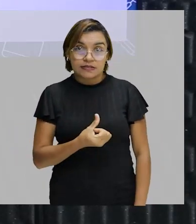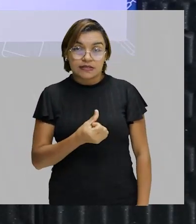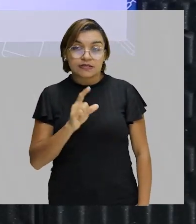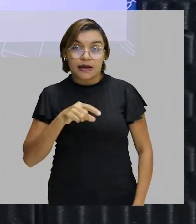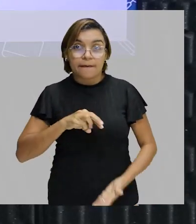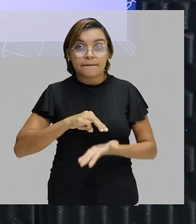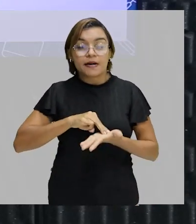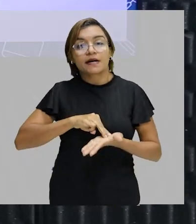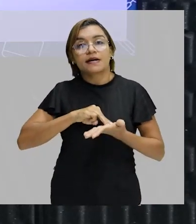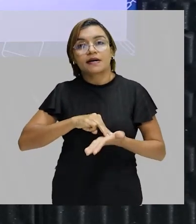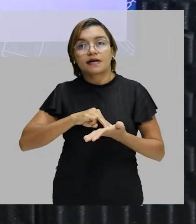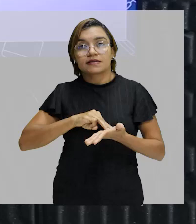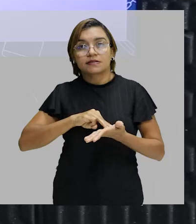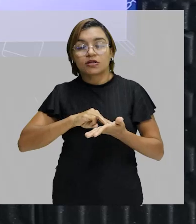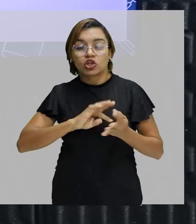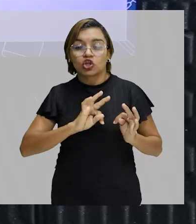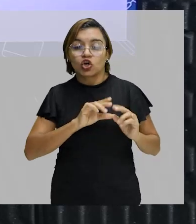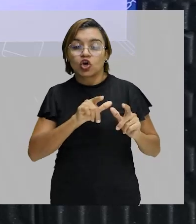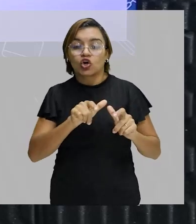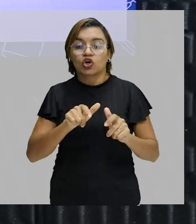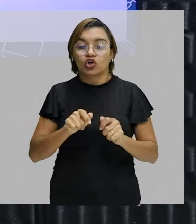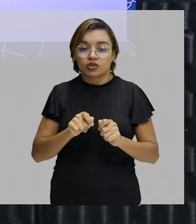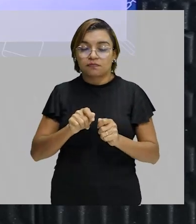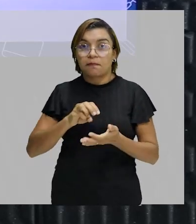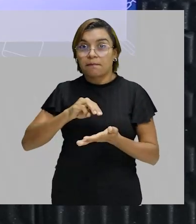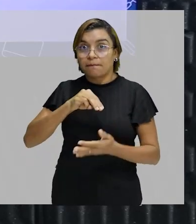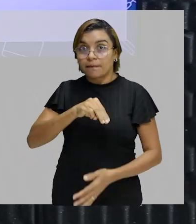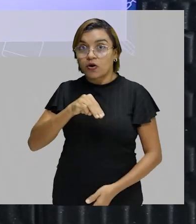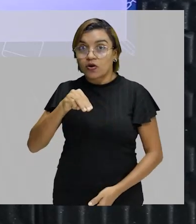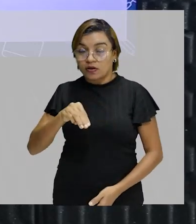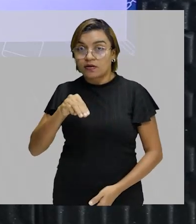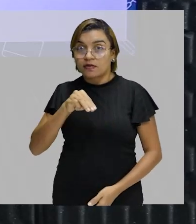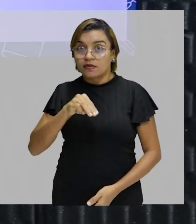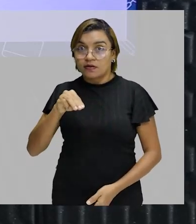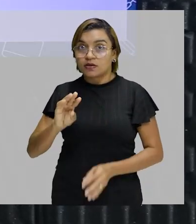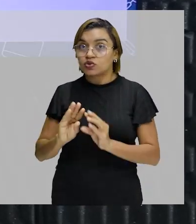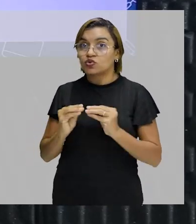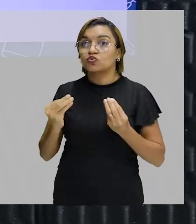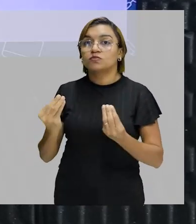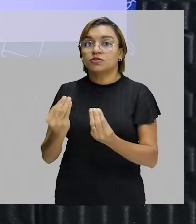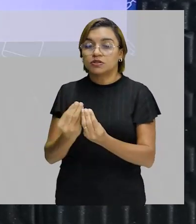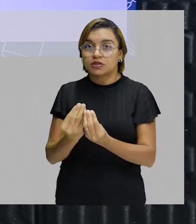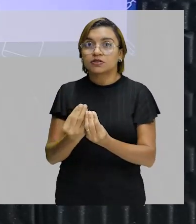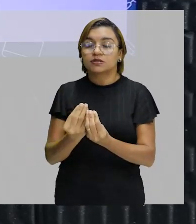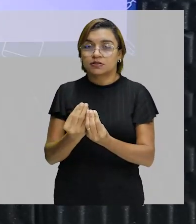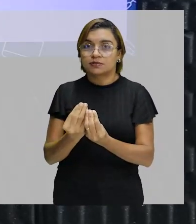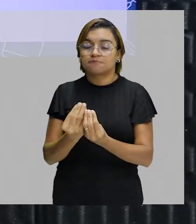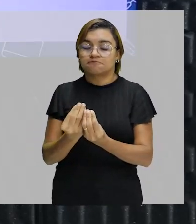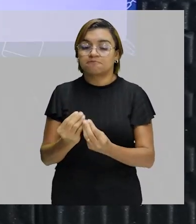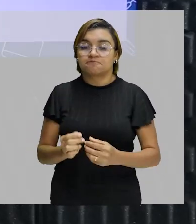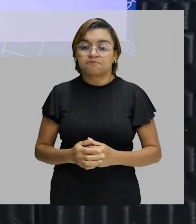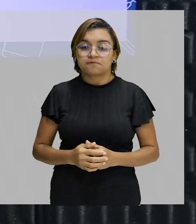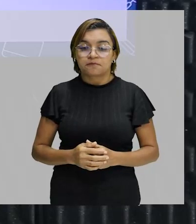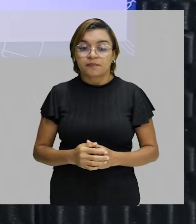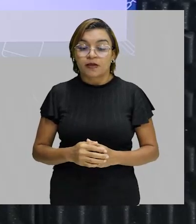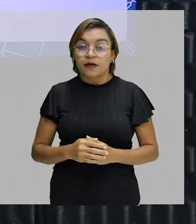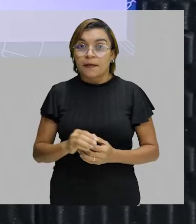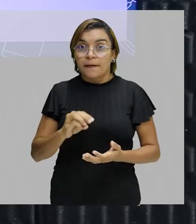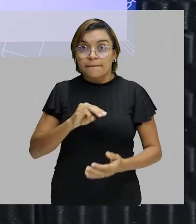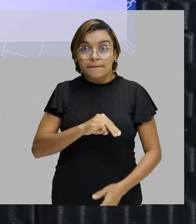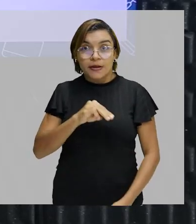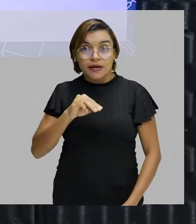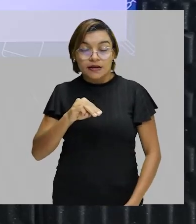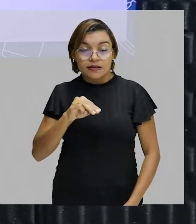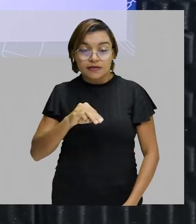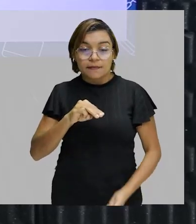a massa total, a massa molar da substância. Informação da questão. Essa massa total